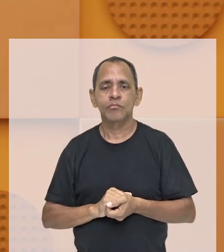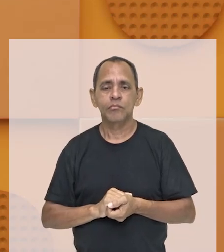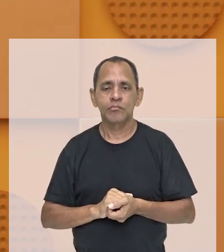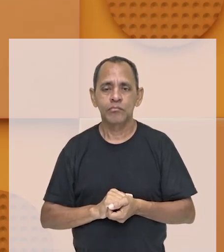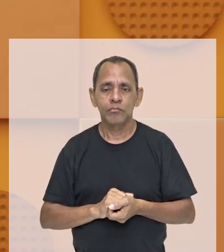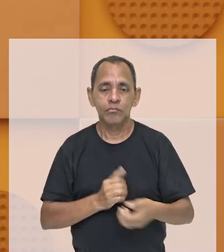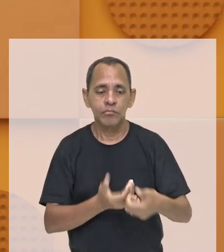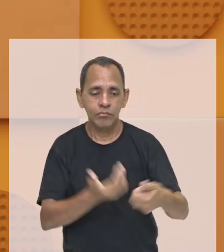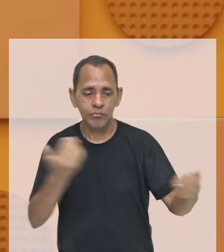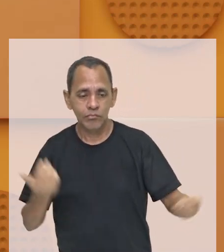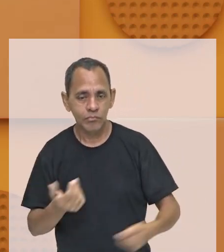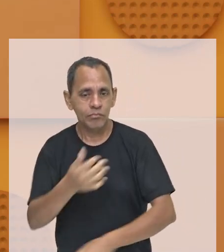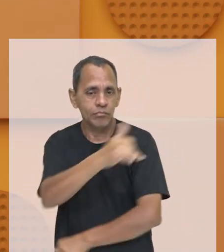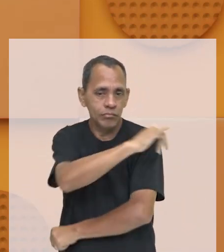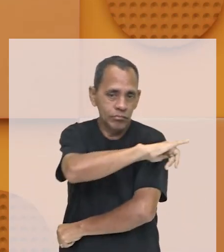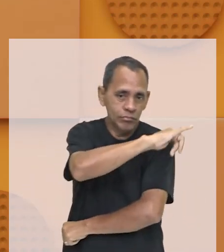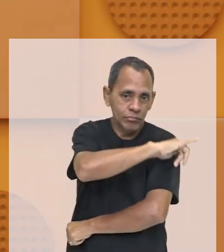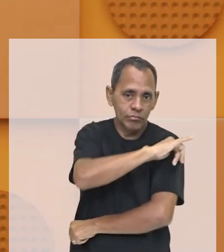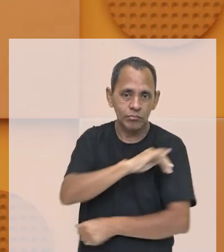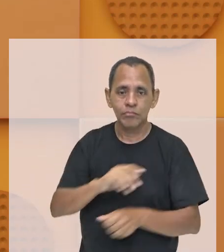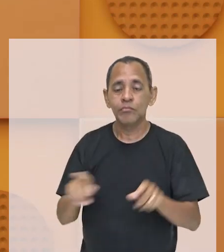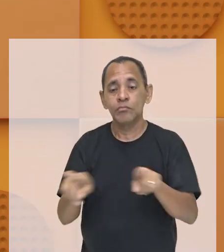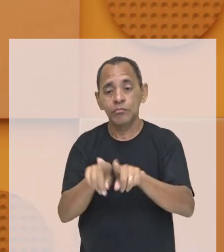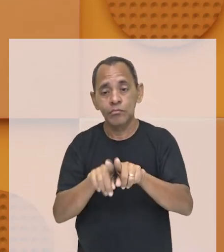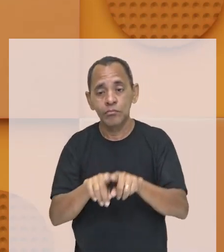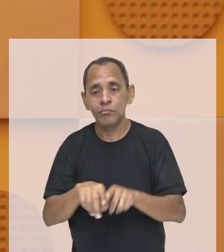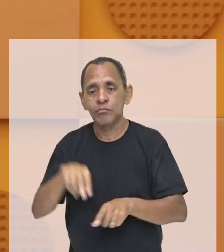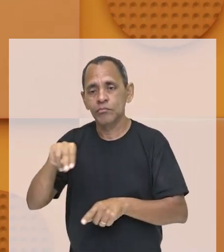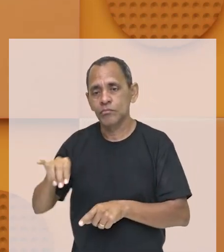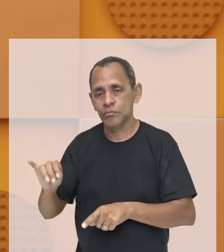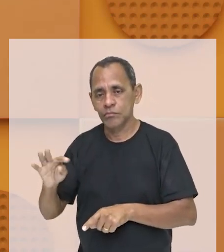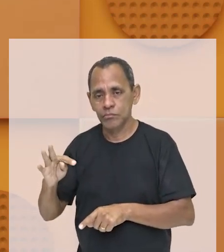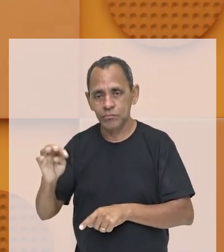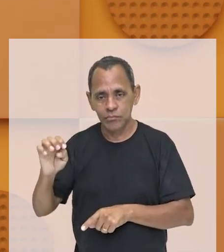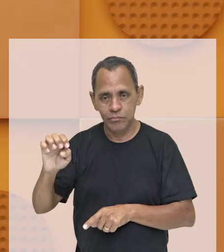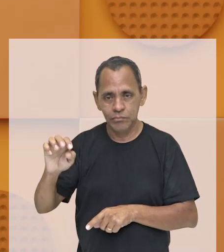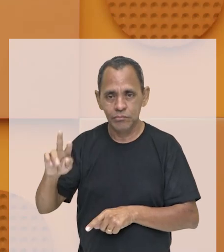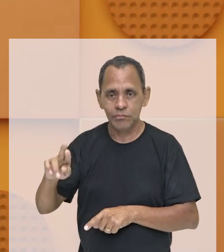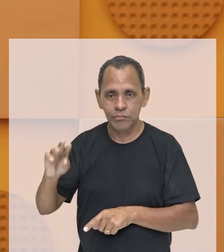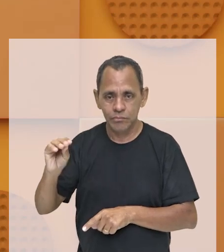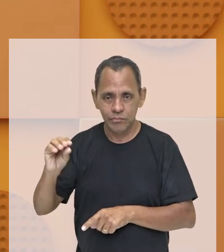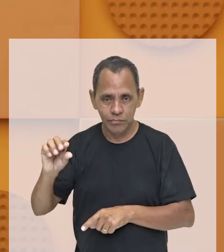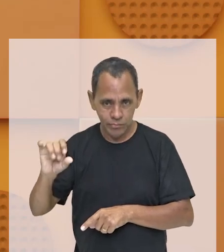falam que moram no Rio de Janeiro, dão aula em Niterói. Então eles atravessam ali